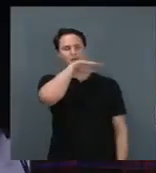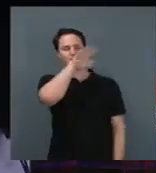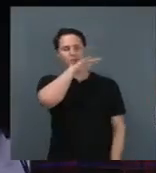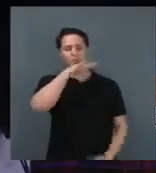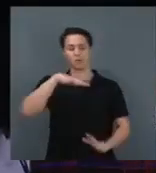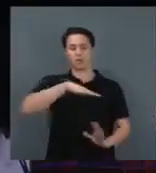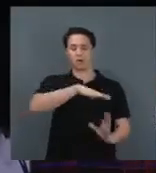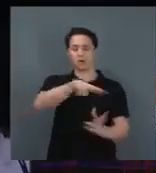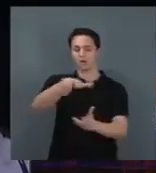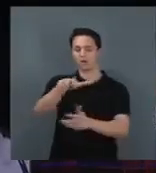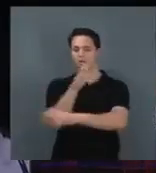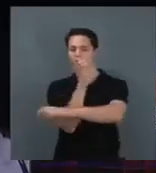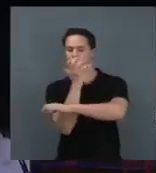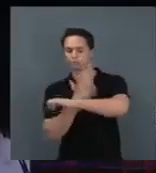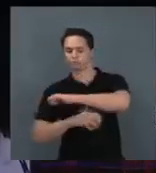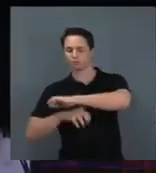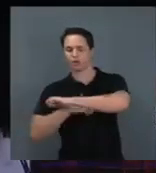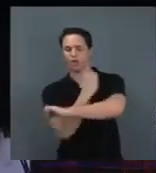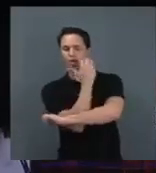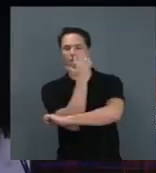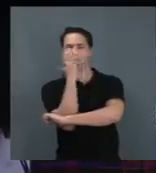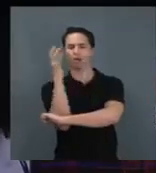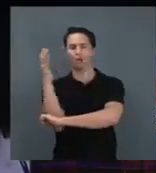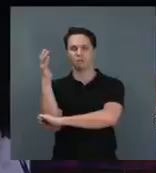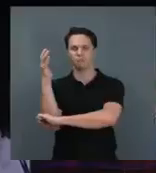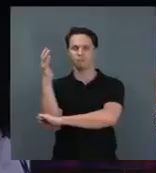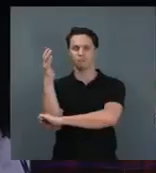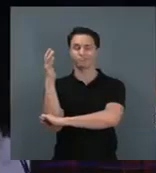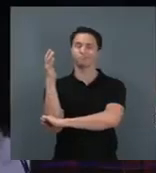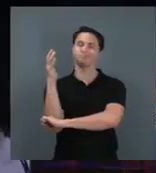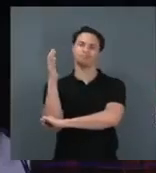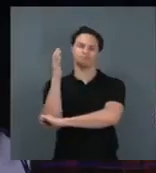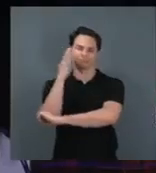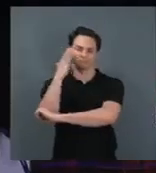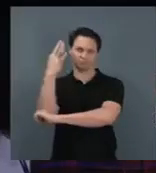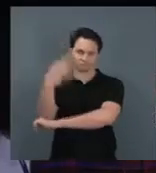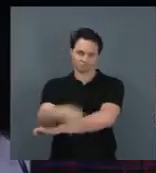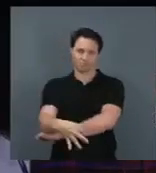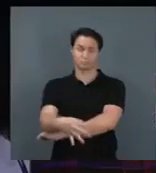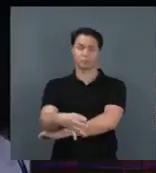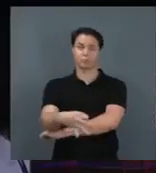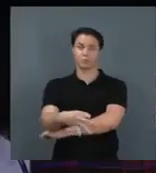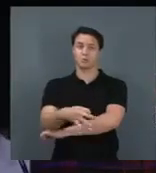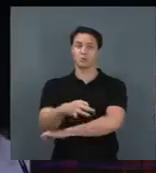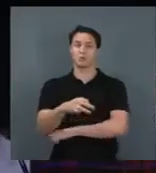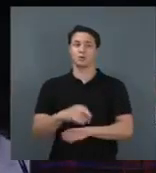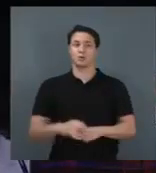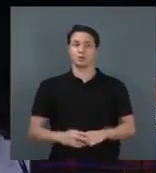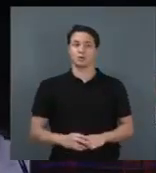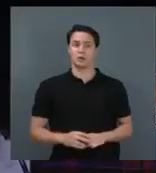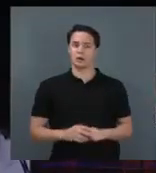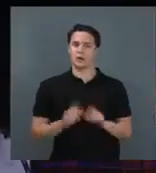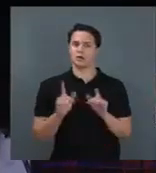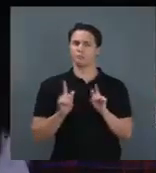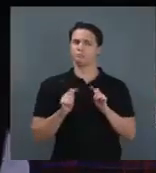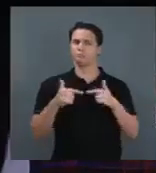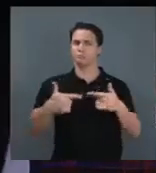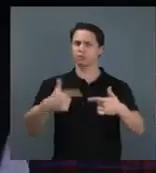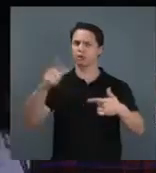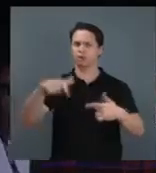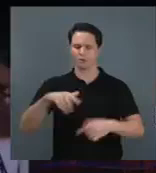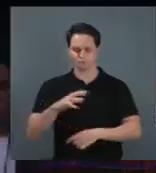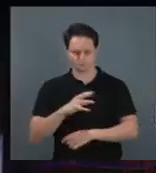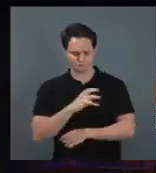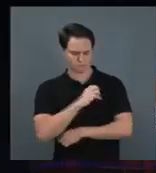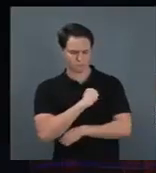meio ambiente, é, sem sombra de dúvida, um ato de amor